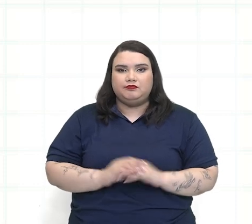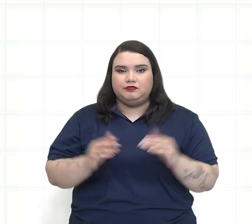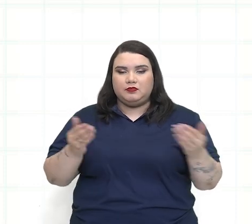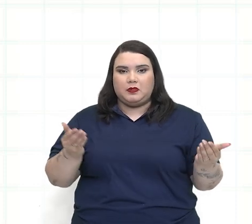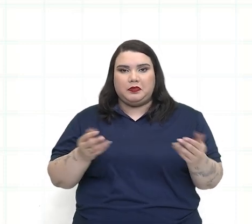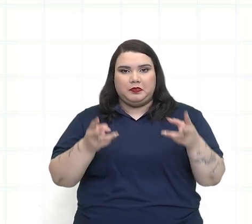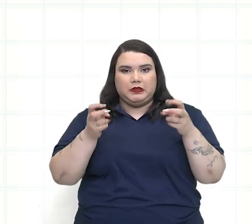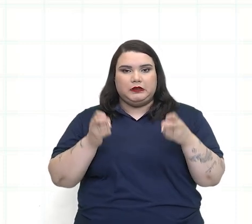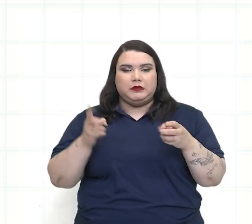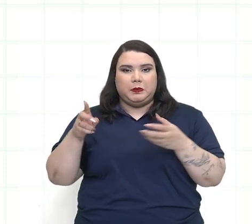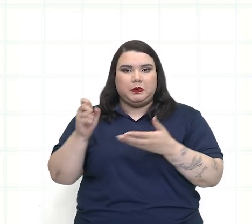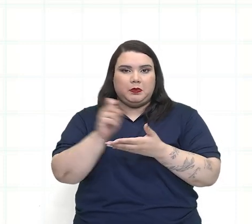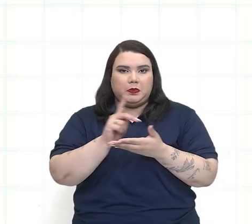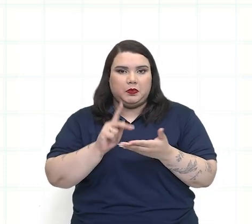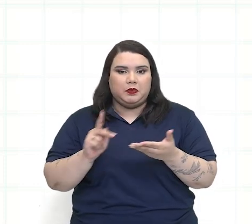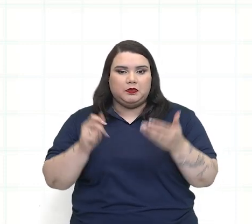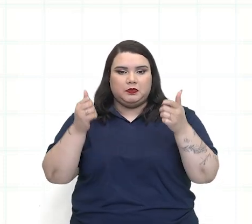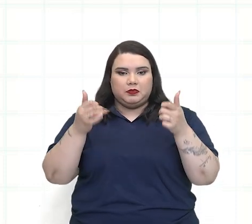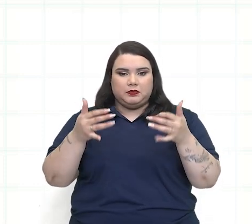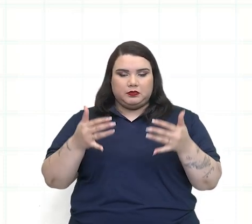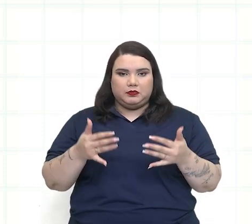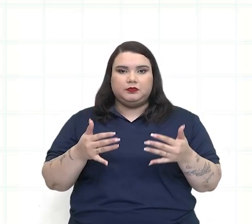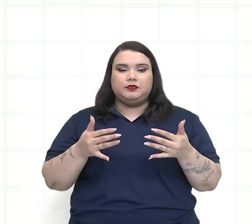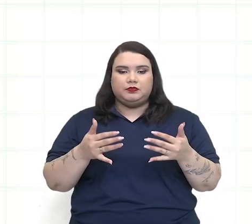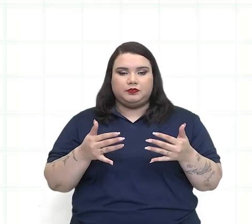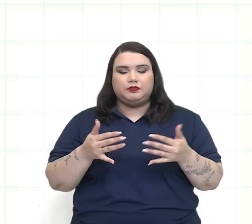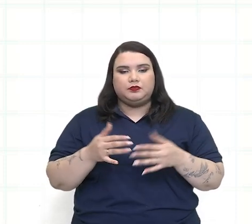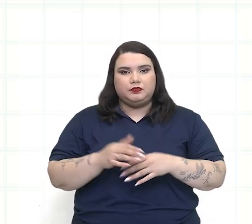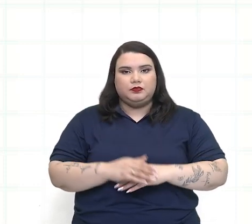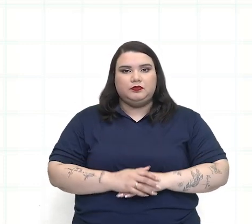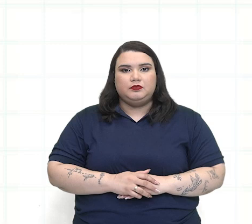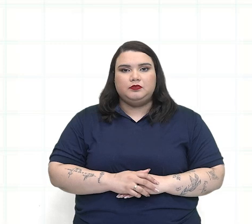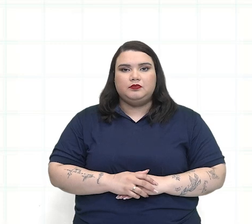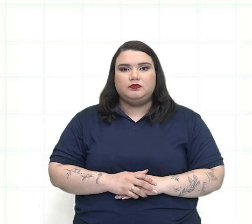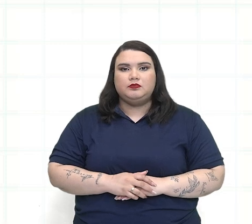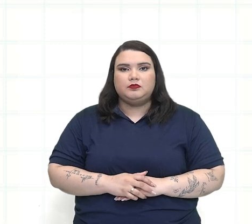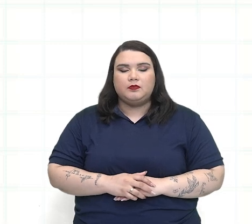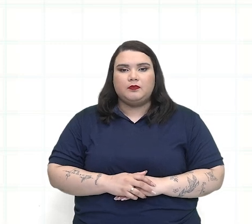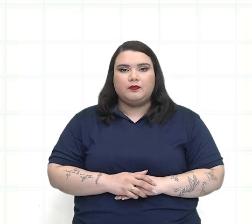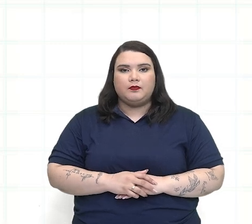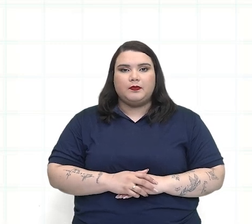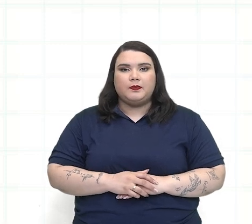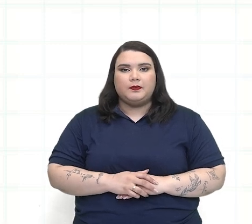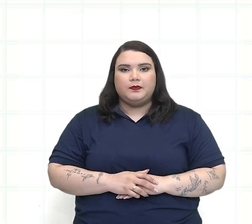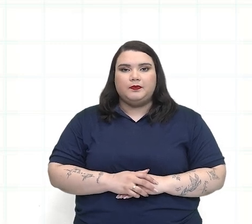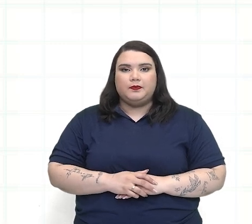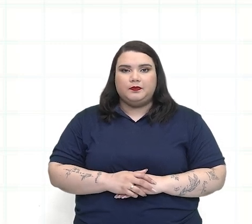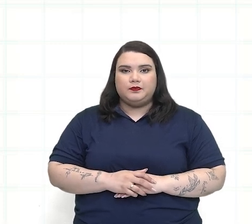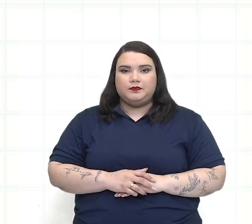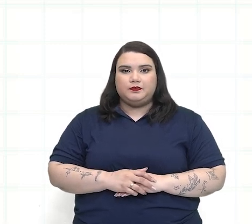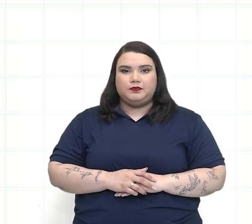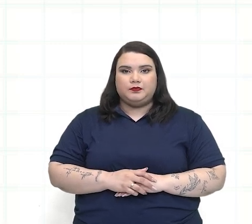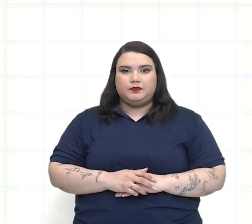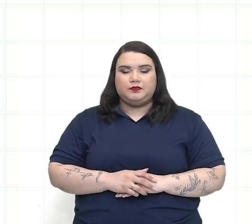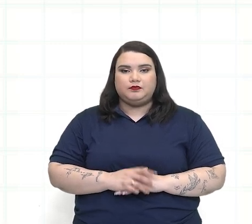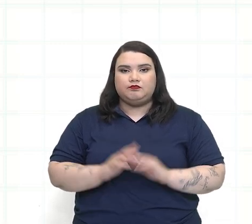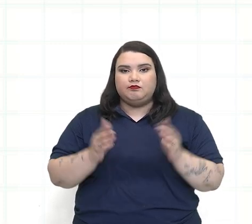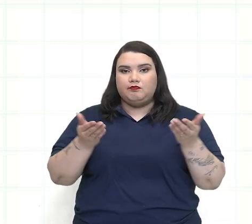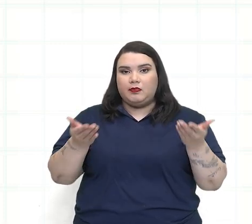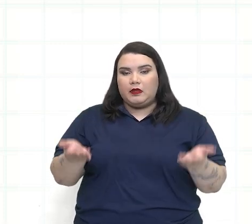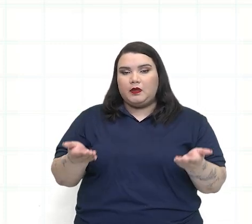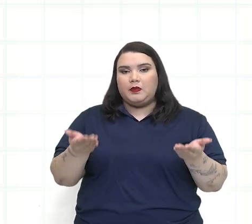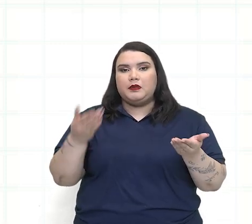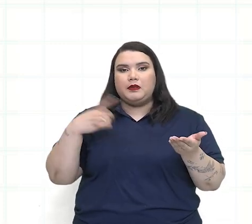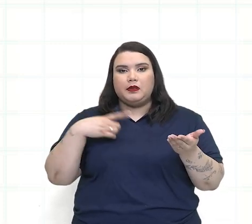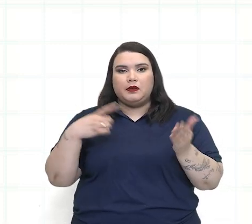captar aí o orvalho da noite, né? E os insetos vão lá e se alimentar desse líquido. Então, aqui nós